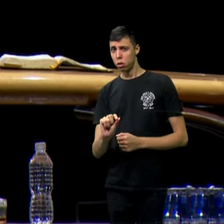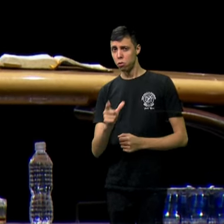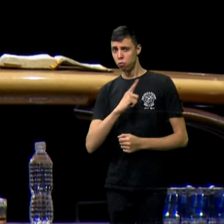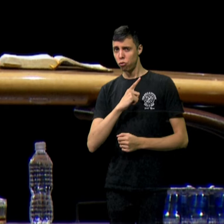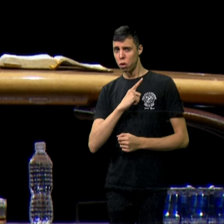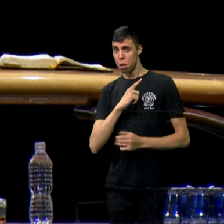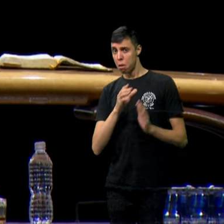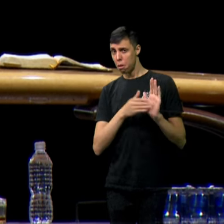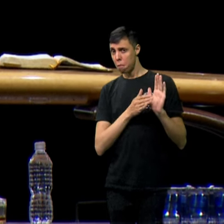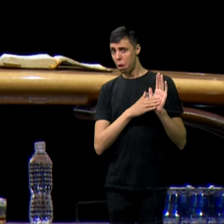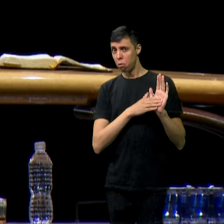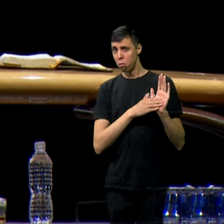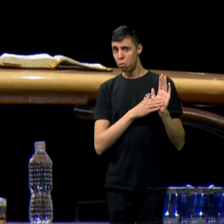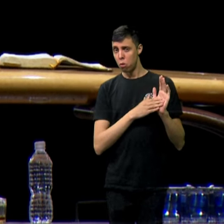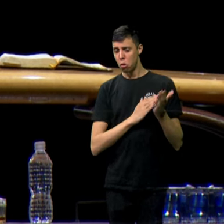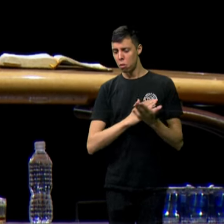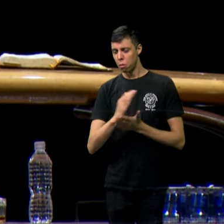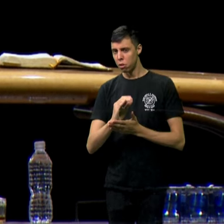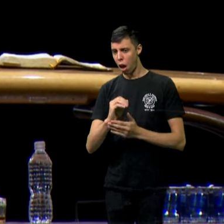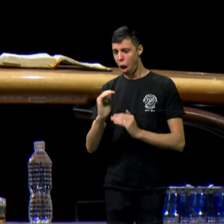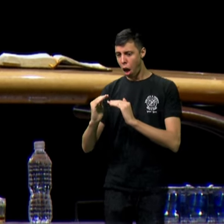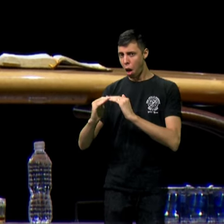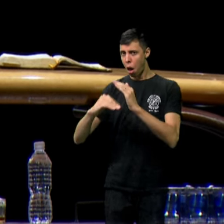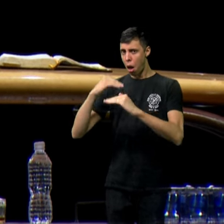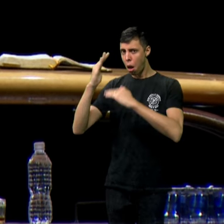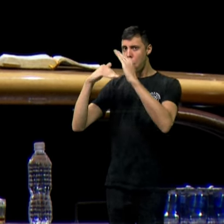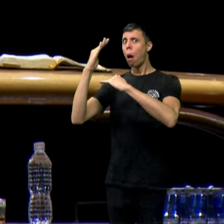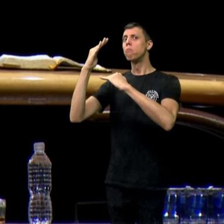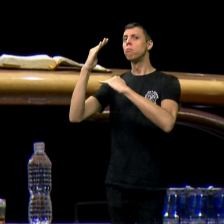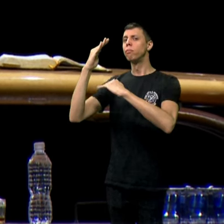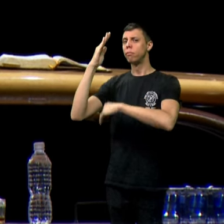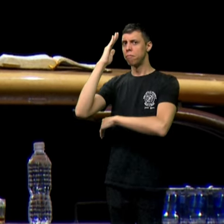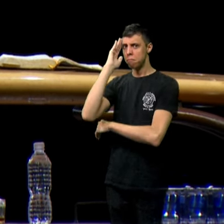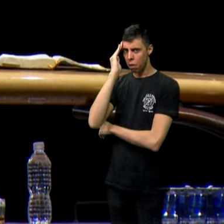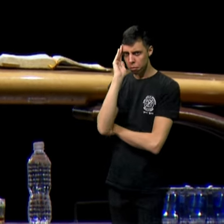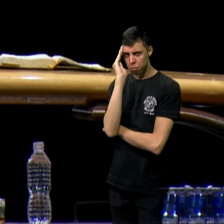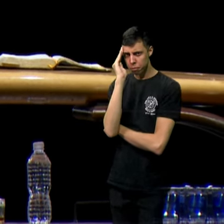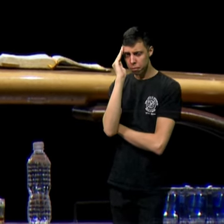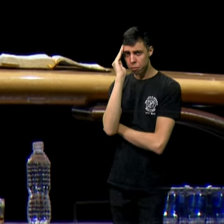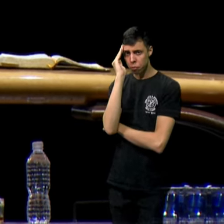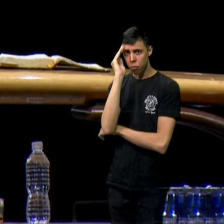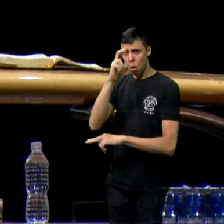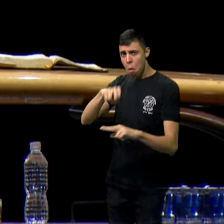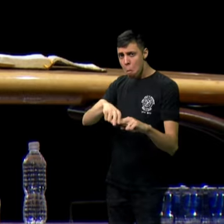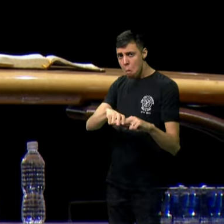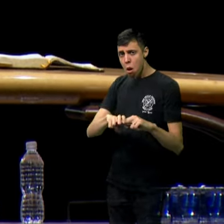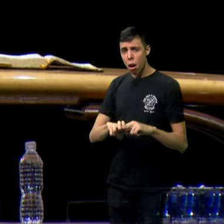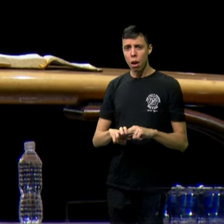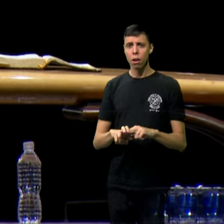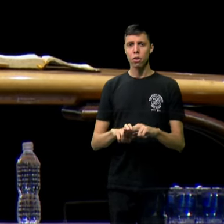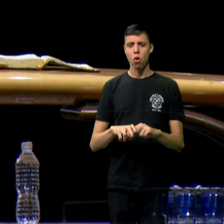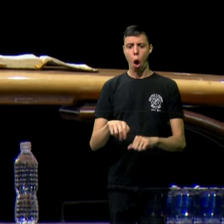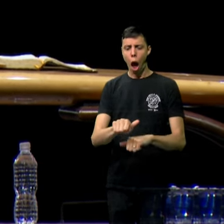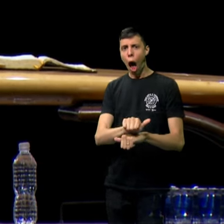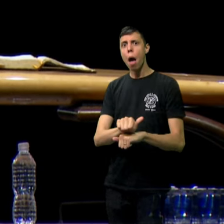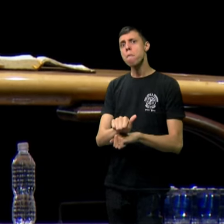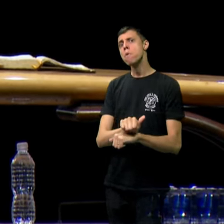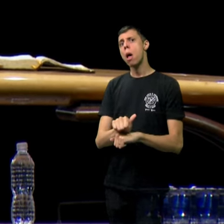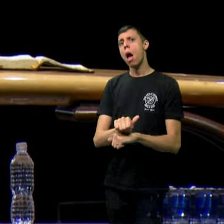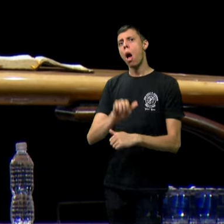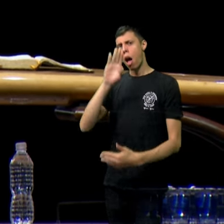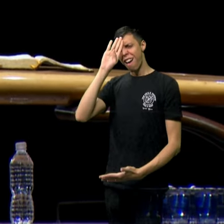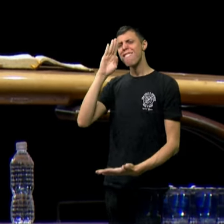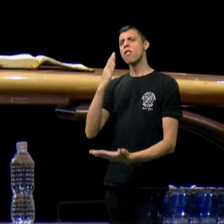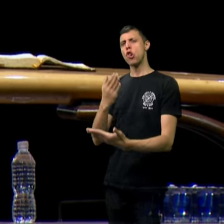e faz crescer e se multiplicar. Entende isso? Por isso diz que Abraão acreditou